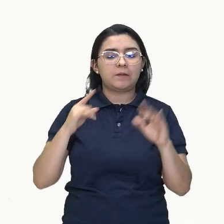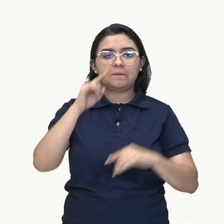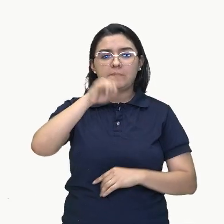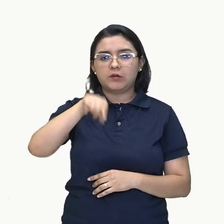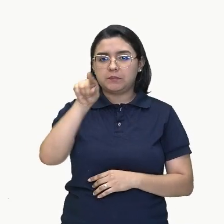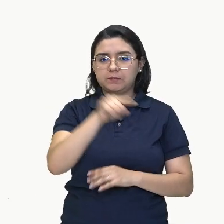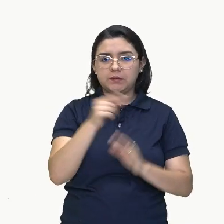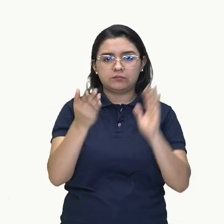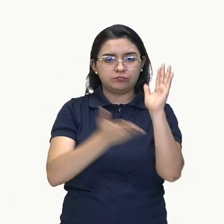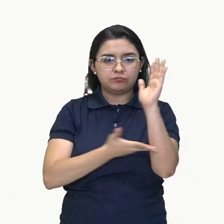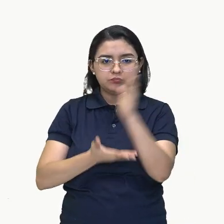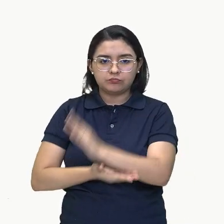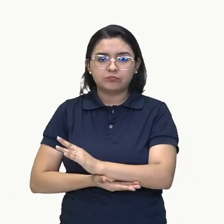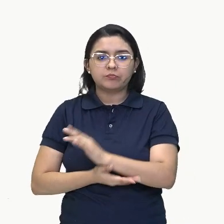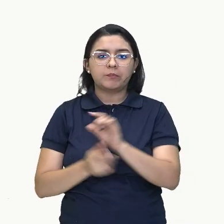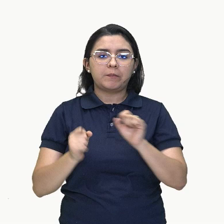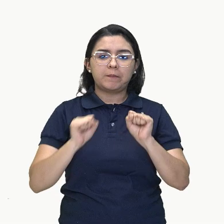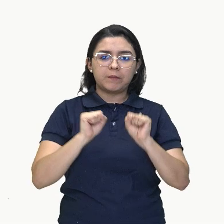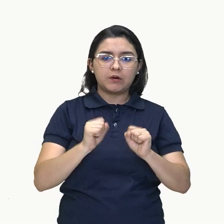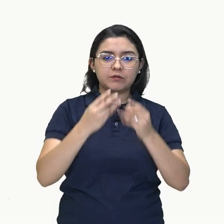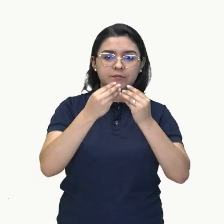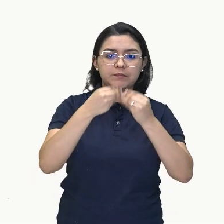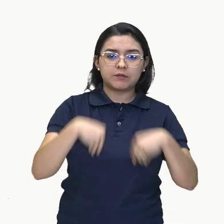e isso acaba atingindo também